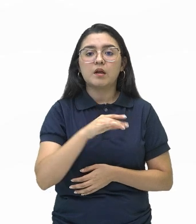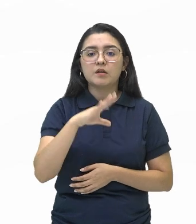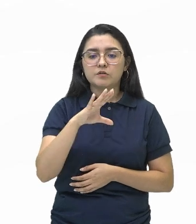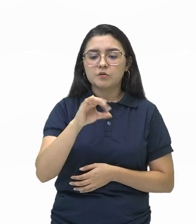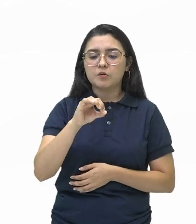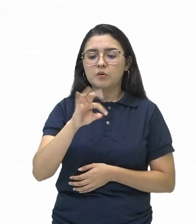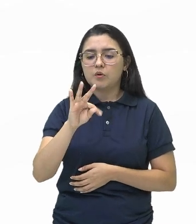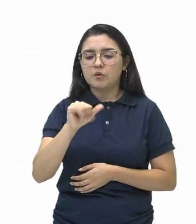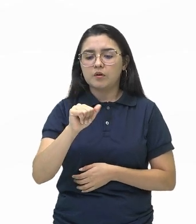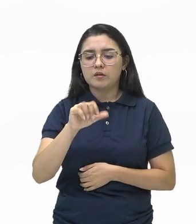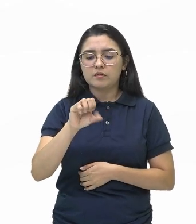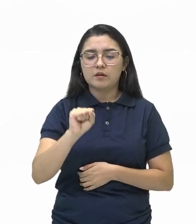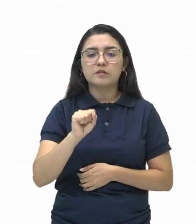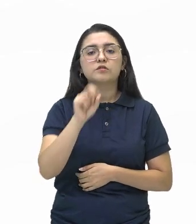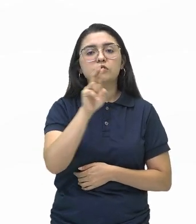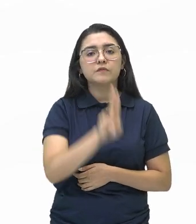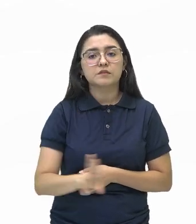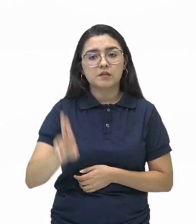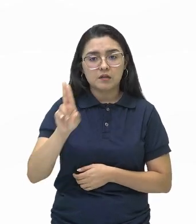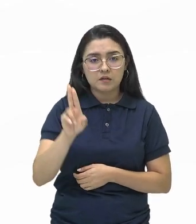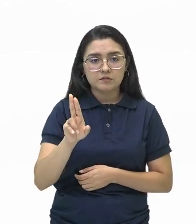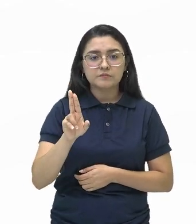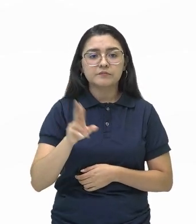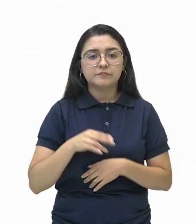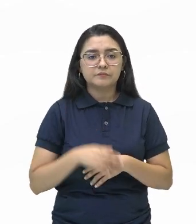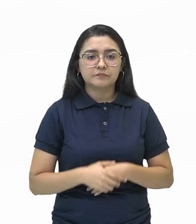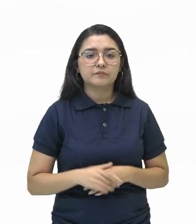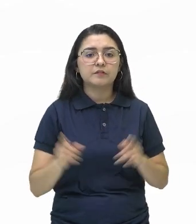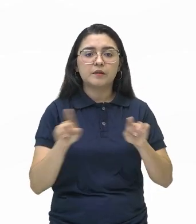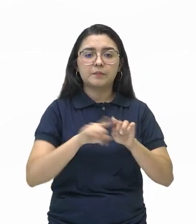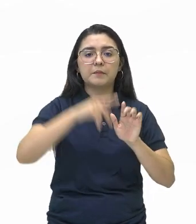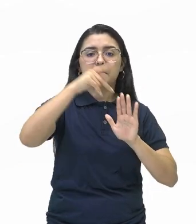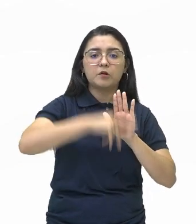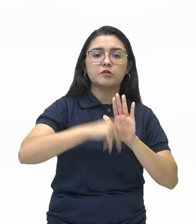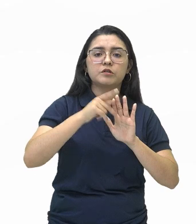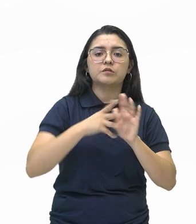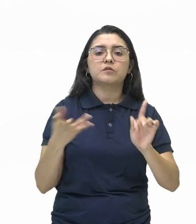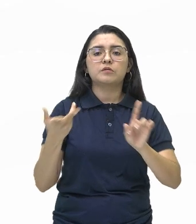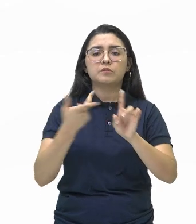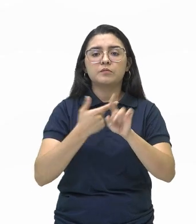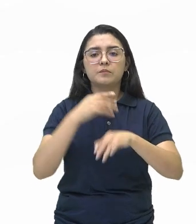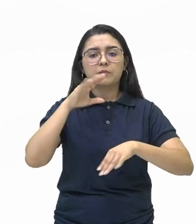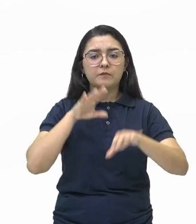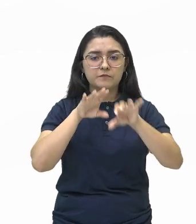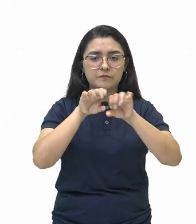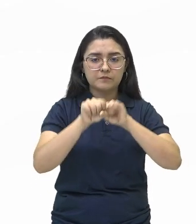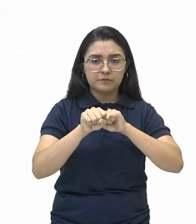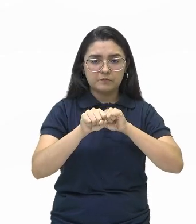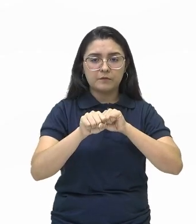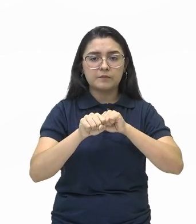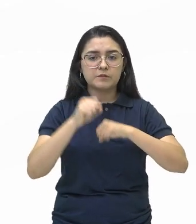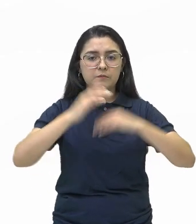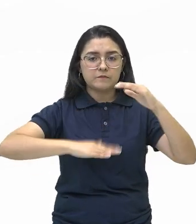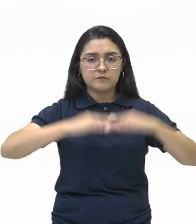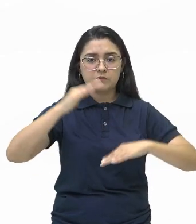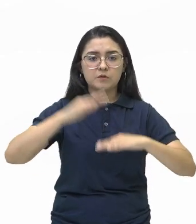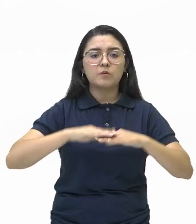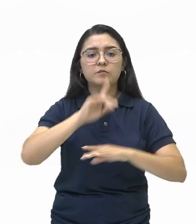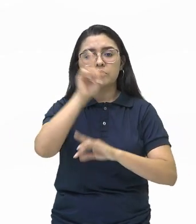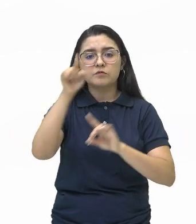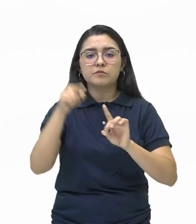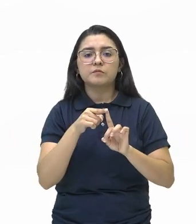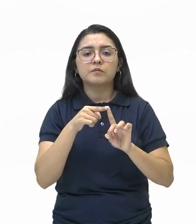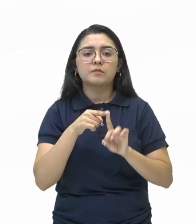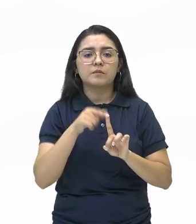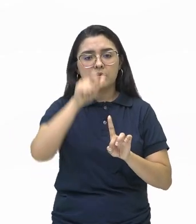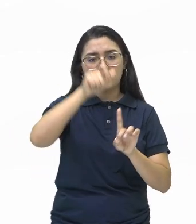as cotas em universidades, né? Tem programas de qualificação profissional que visam o quê?